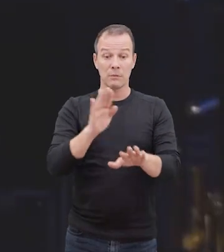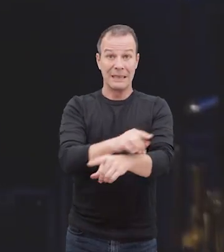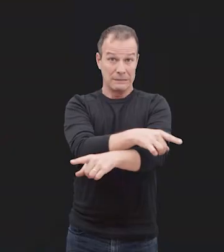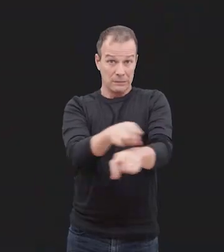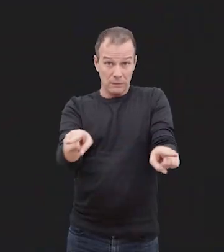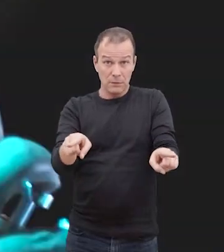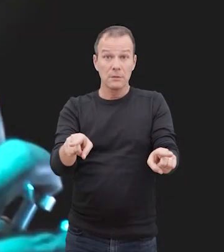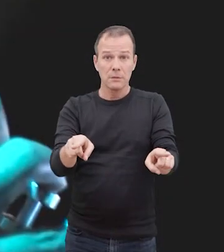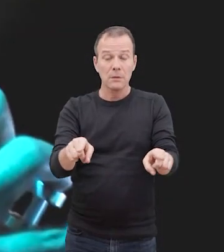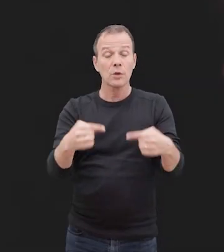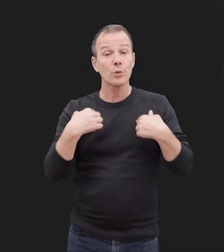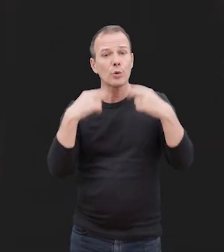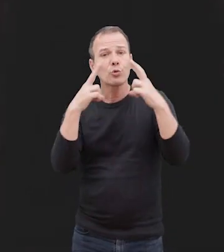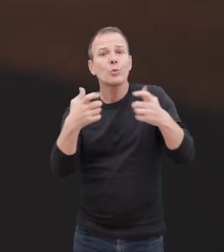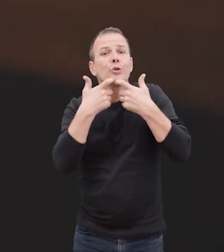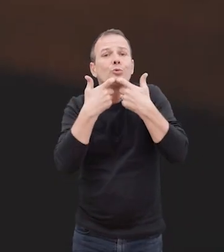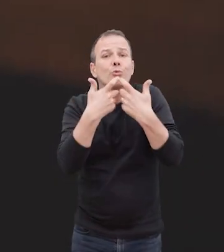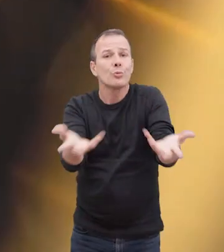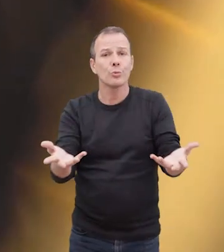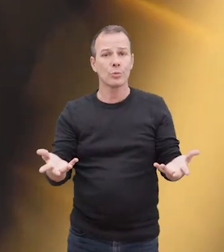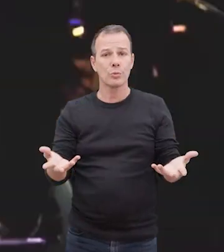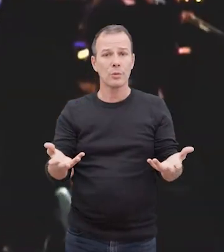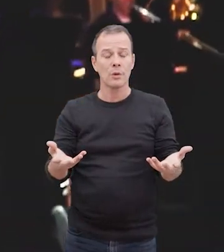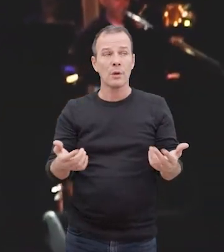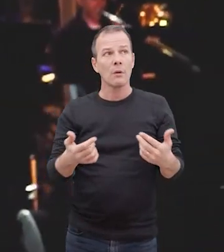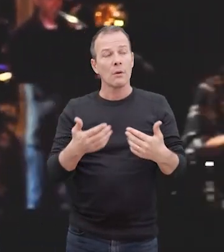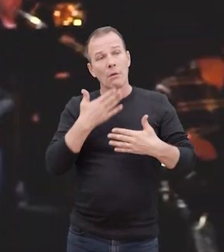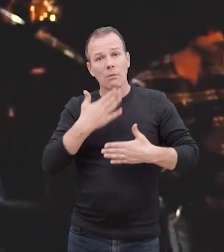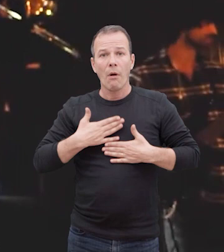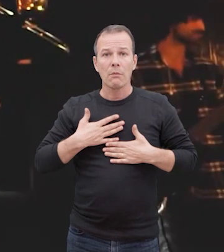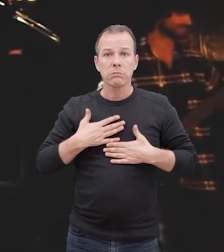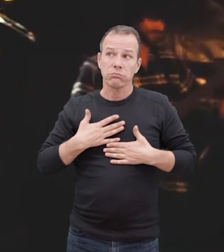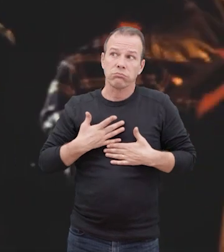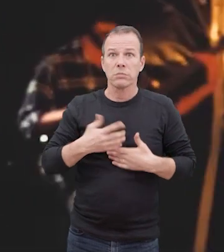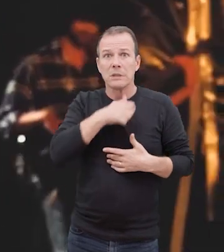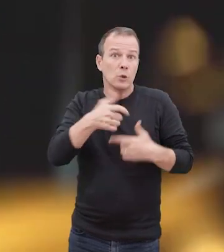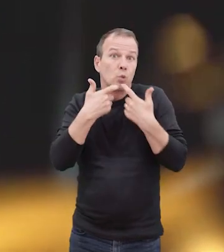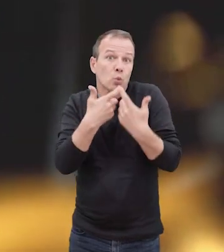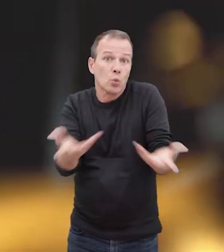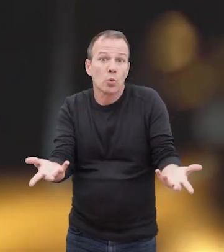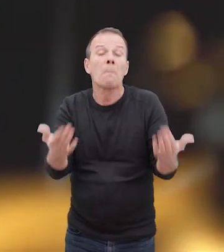eles descobri tudo e permiti-me a tudo,